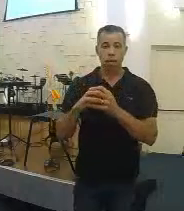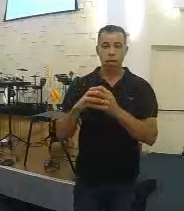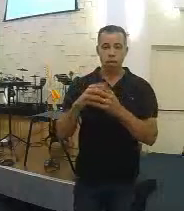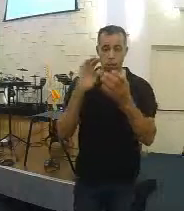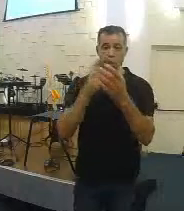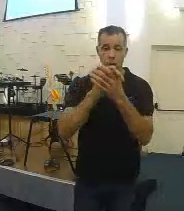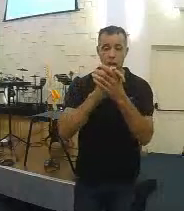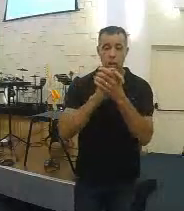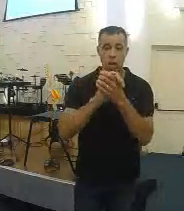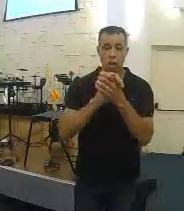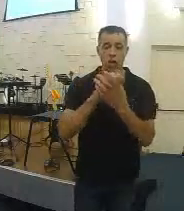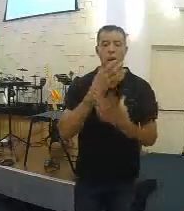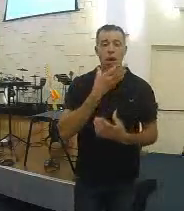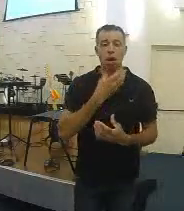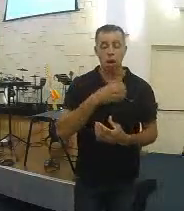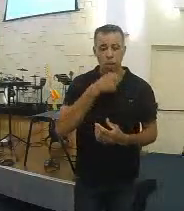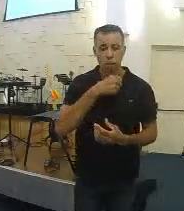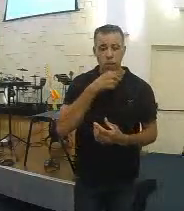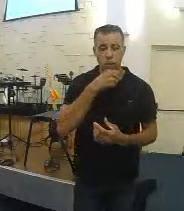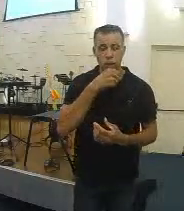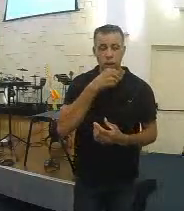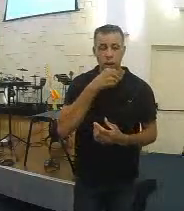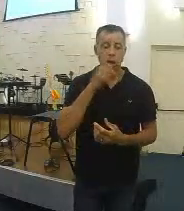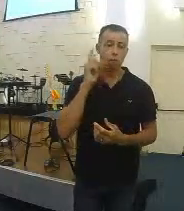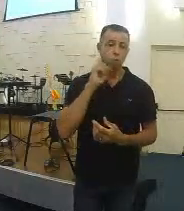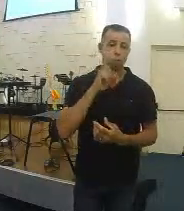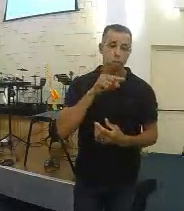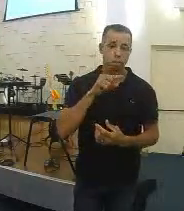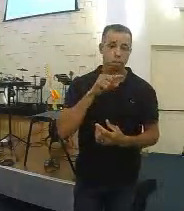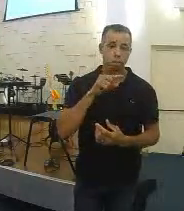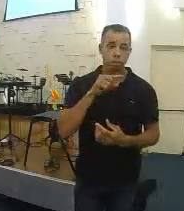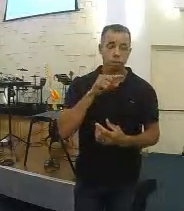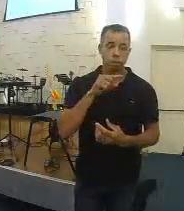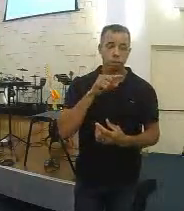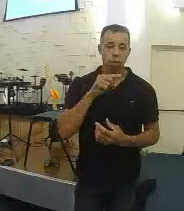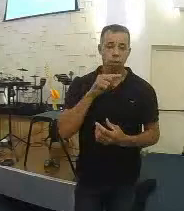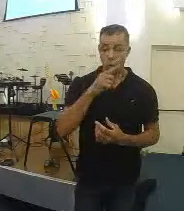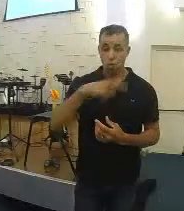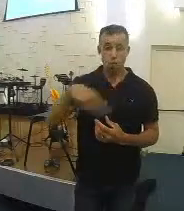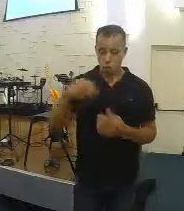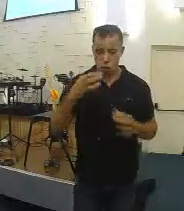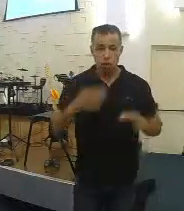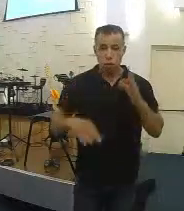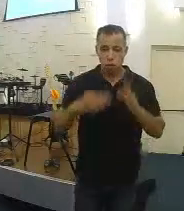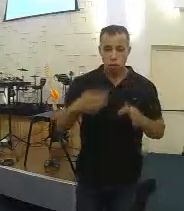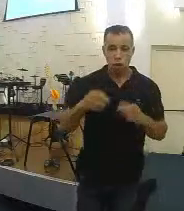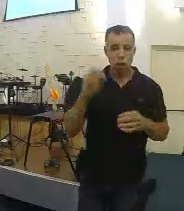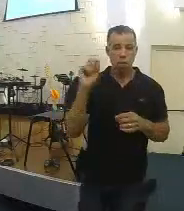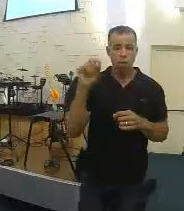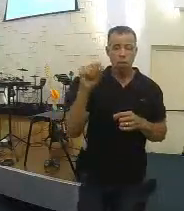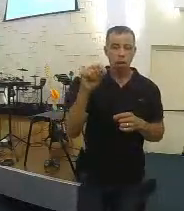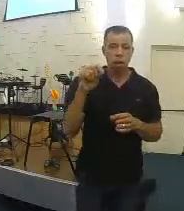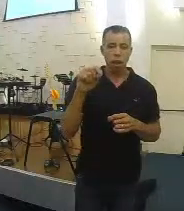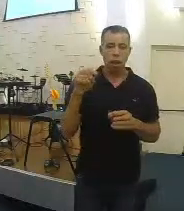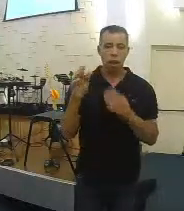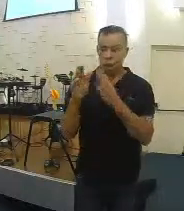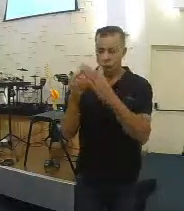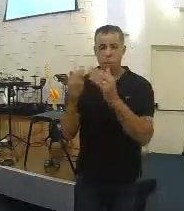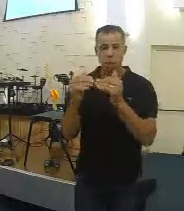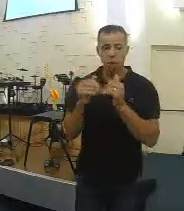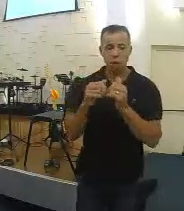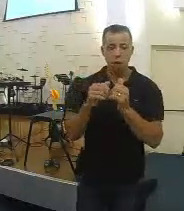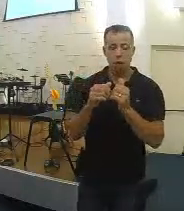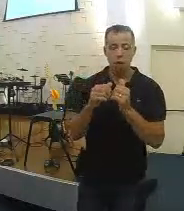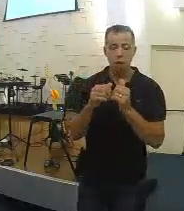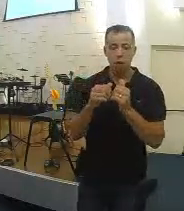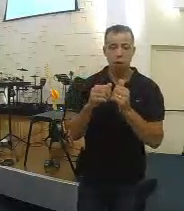casal idoso nos Estados Unidos da América foi à justiça para pedir à justiça que retirasse o